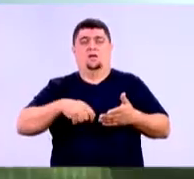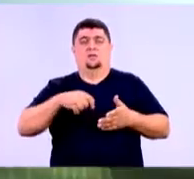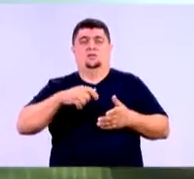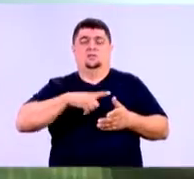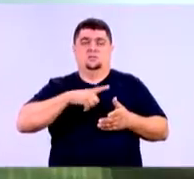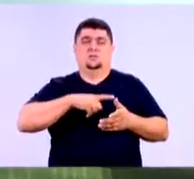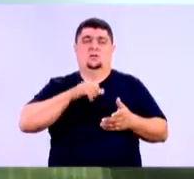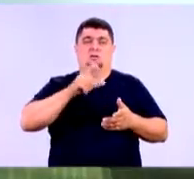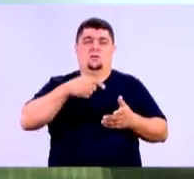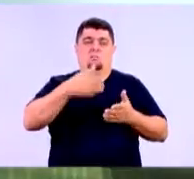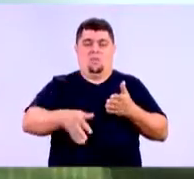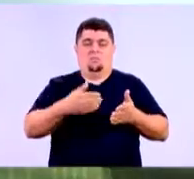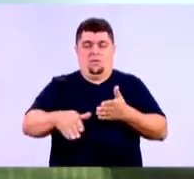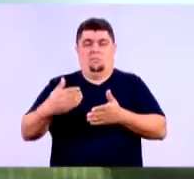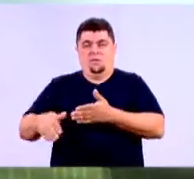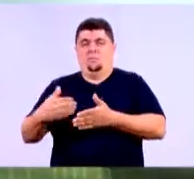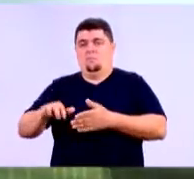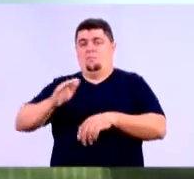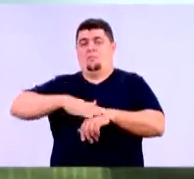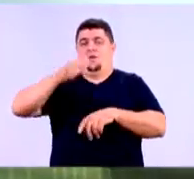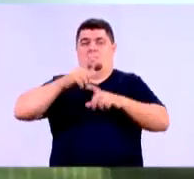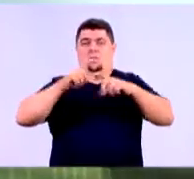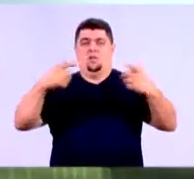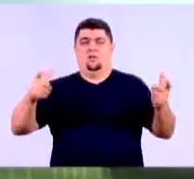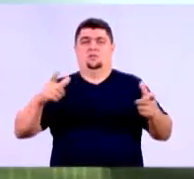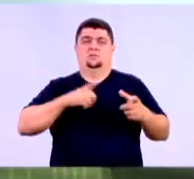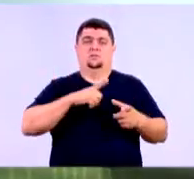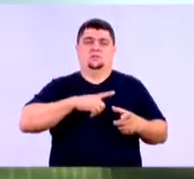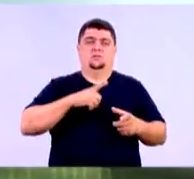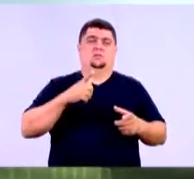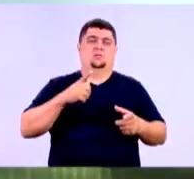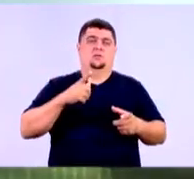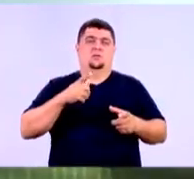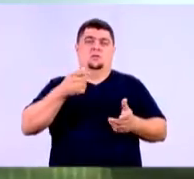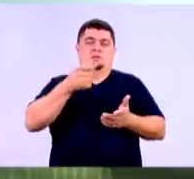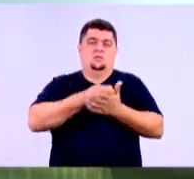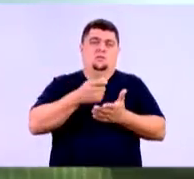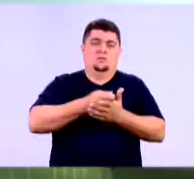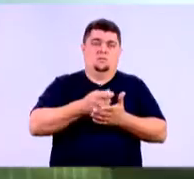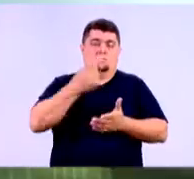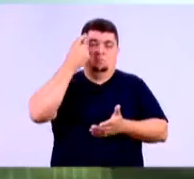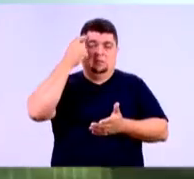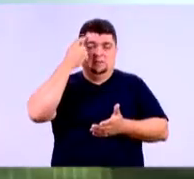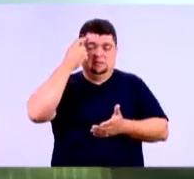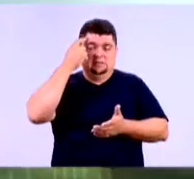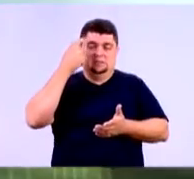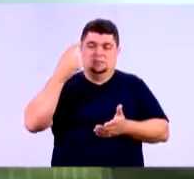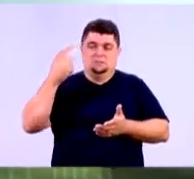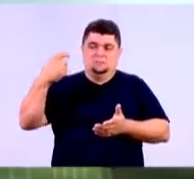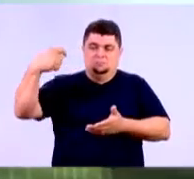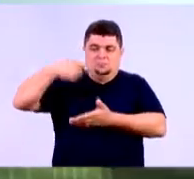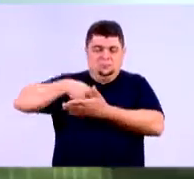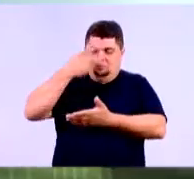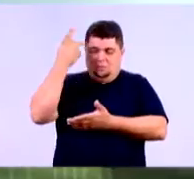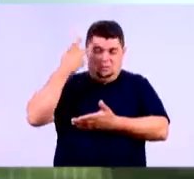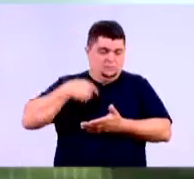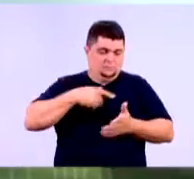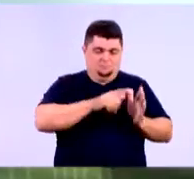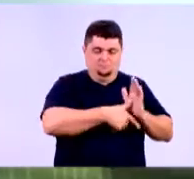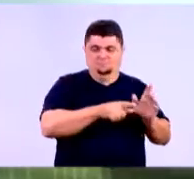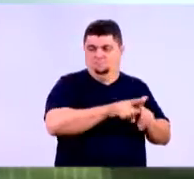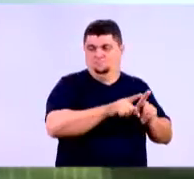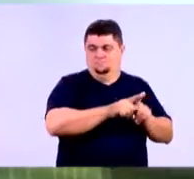até mesmo os gastos que você tem com pagamentos financeiros, porque você contava com essa entrada para poder, por exemplo, pagar